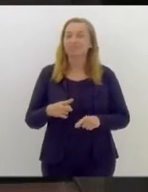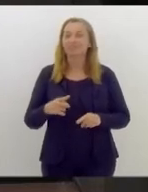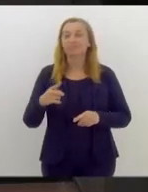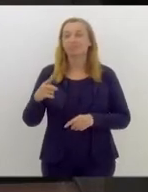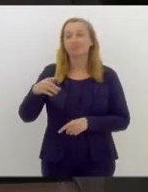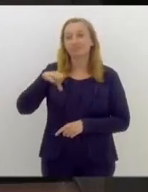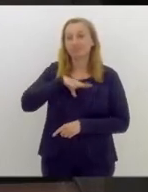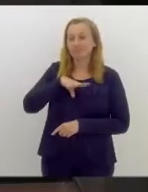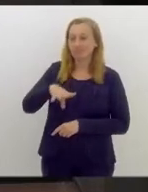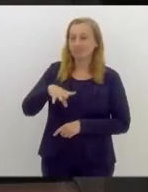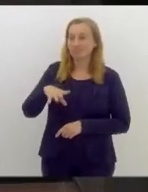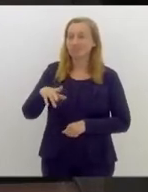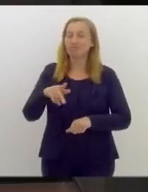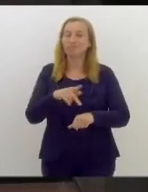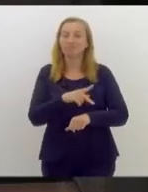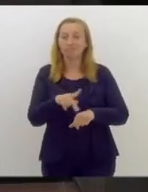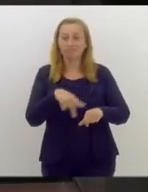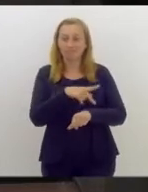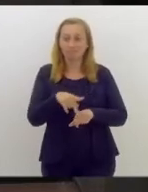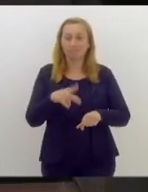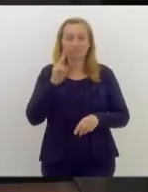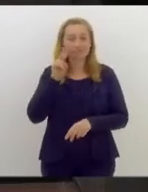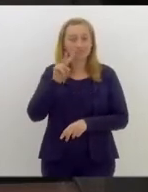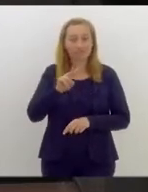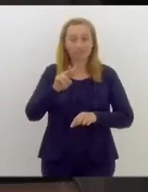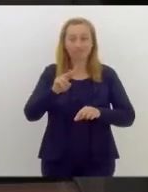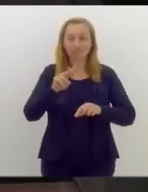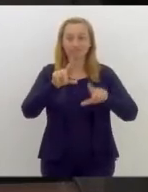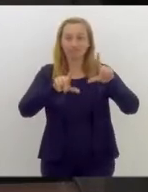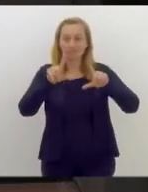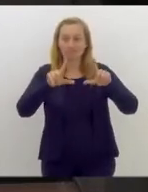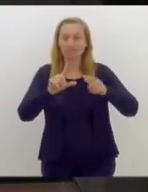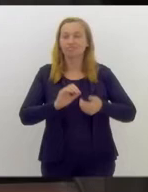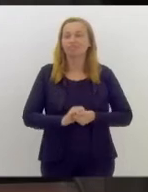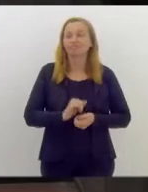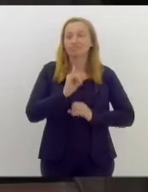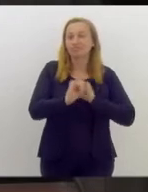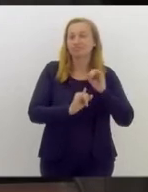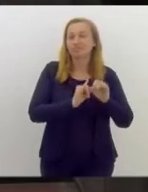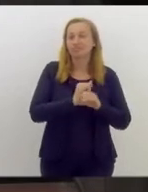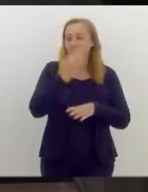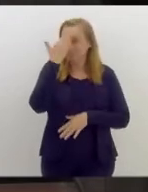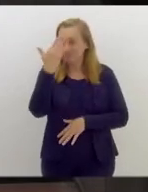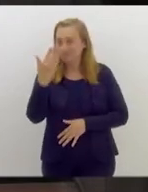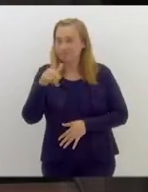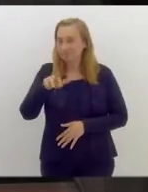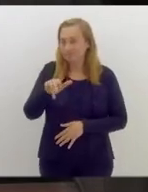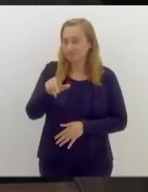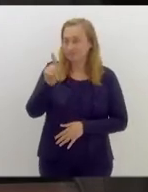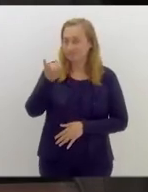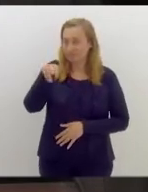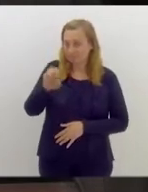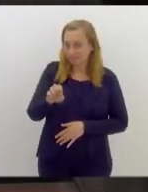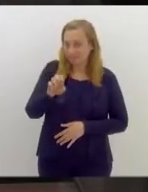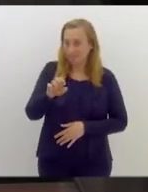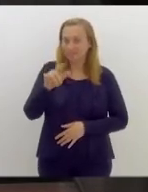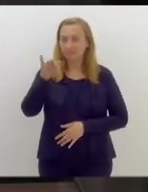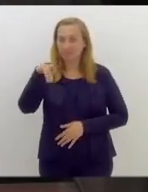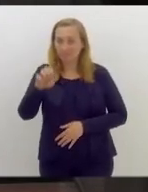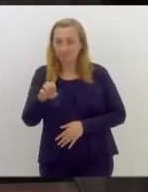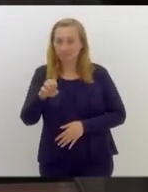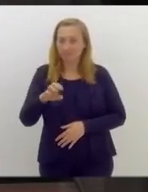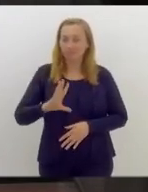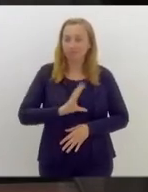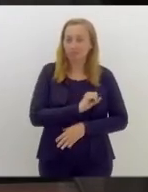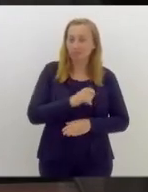Portugal, mas estão assistindo pela internet. Continuo a agradecer aos meus irmãos, Alexandre, Monique e Felipe, pelo apoio incondicional em